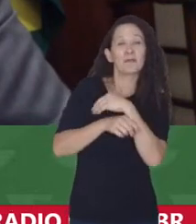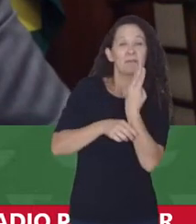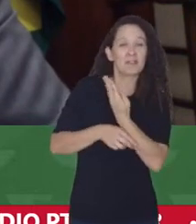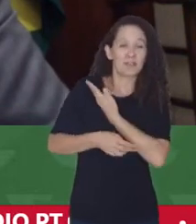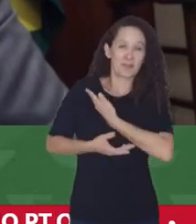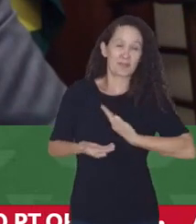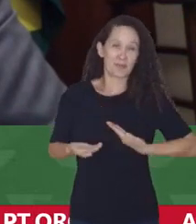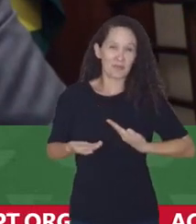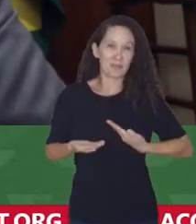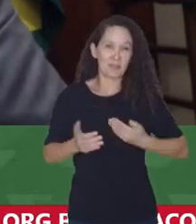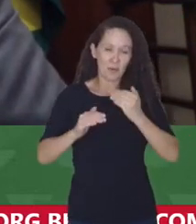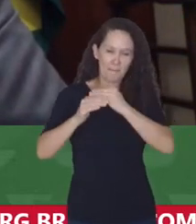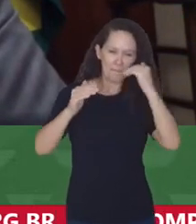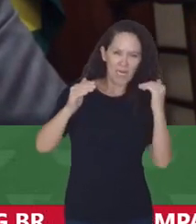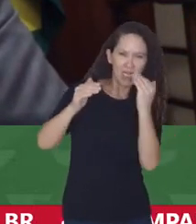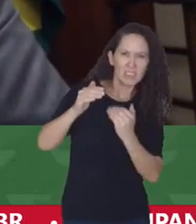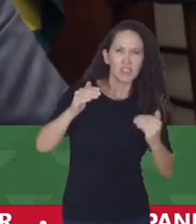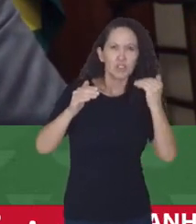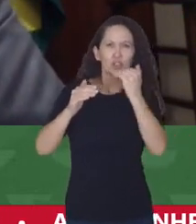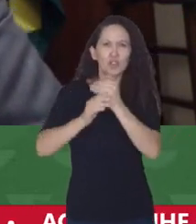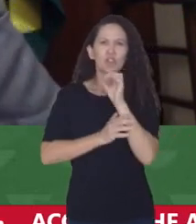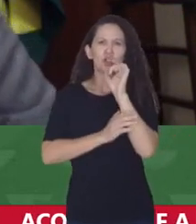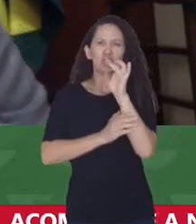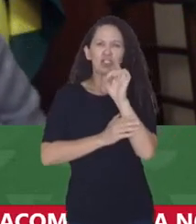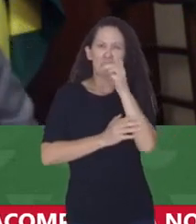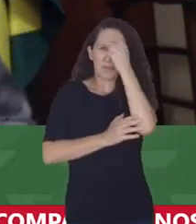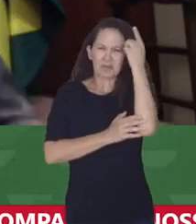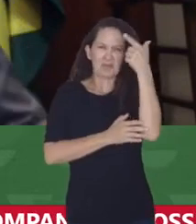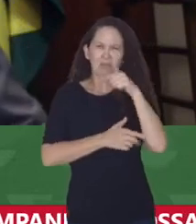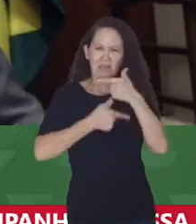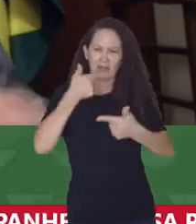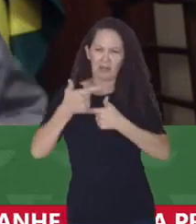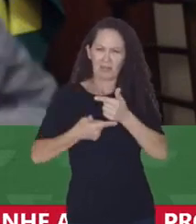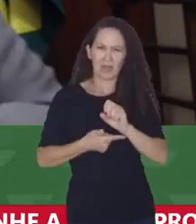romper as desigualdades se alguém ficar sem trabalho ou sem renda.